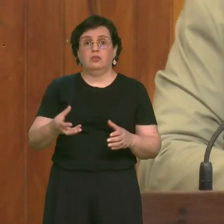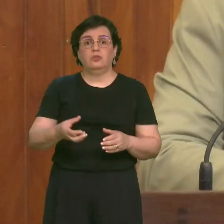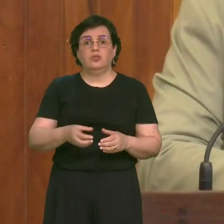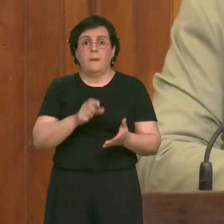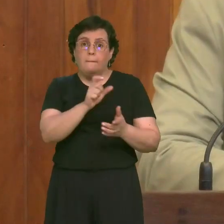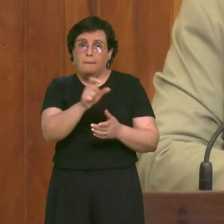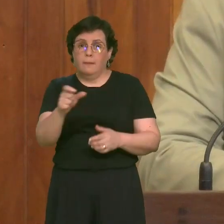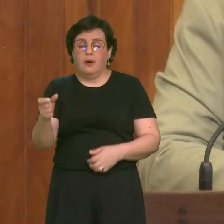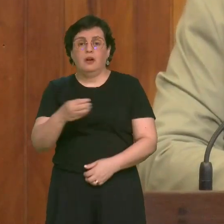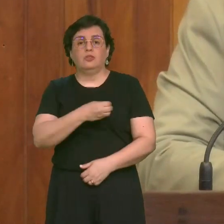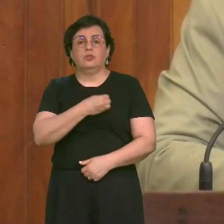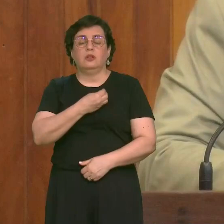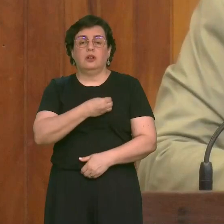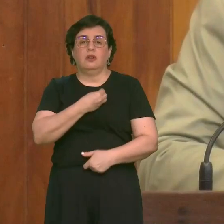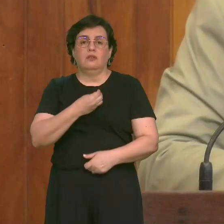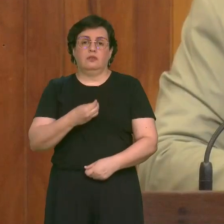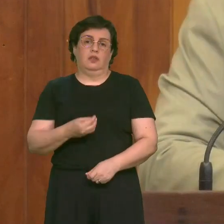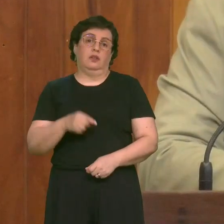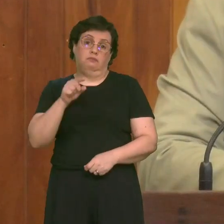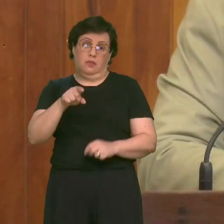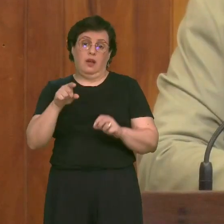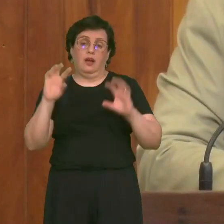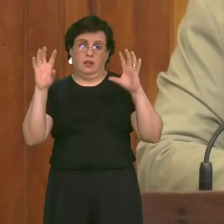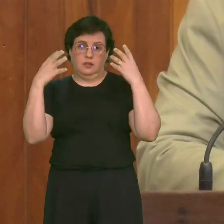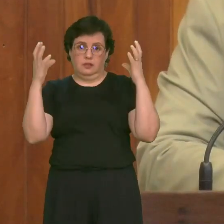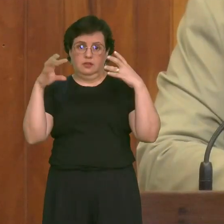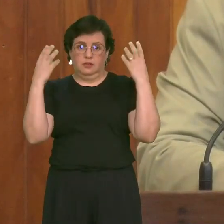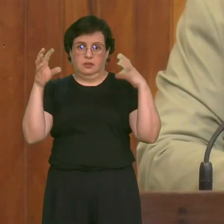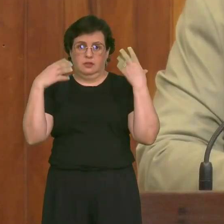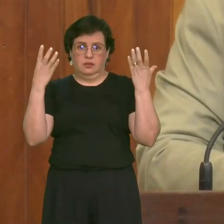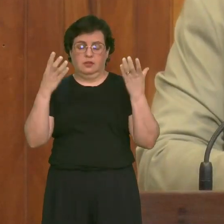e dedicam ao SAMU